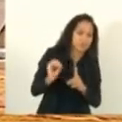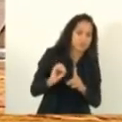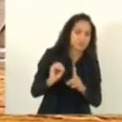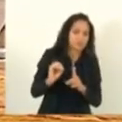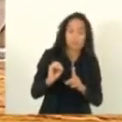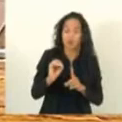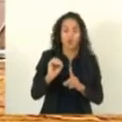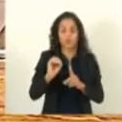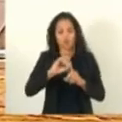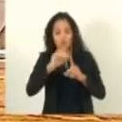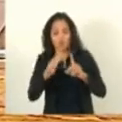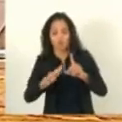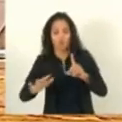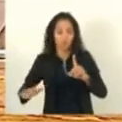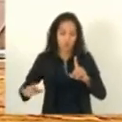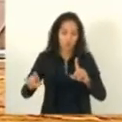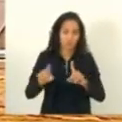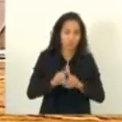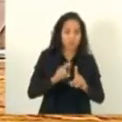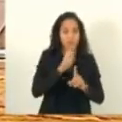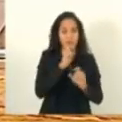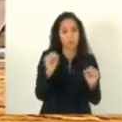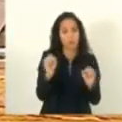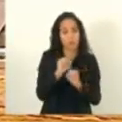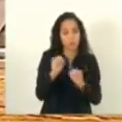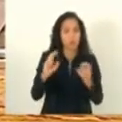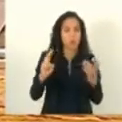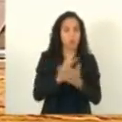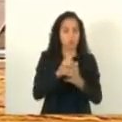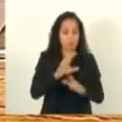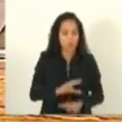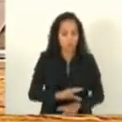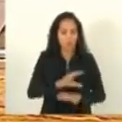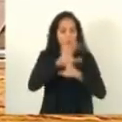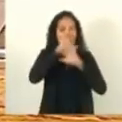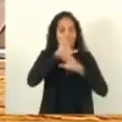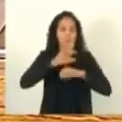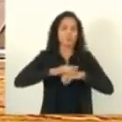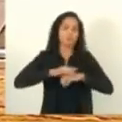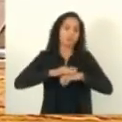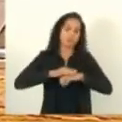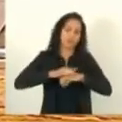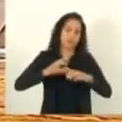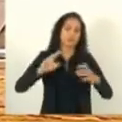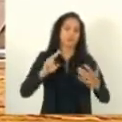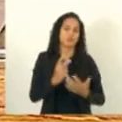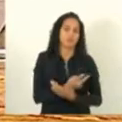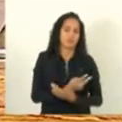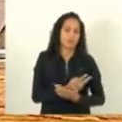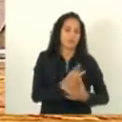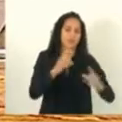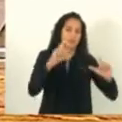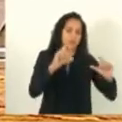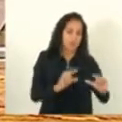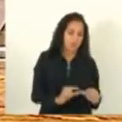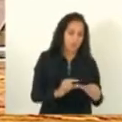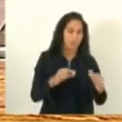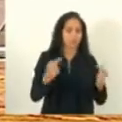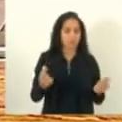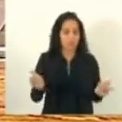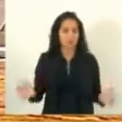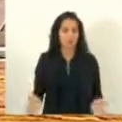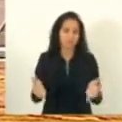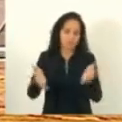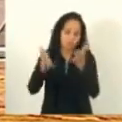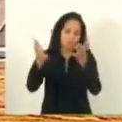um aumento das infecções respiratórias, doações estão em baixa, então é preciso que a gente incentive os doadores de